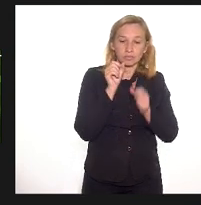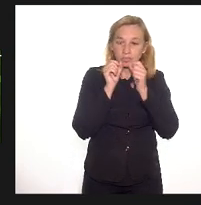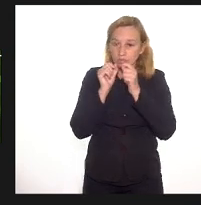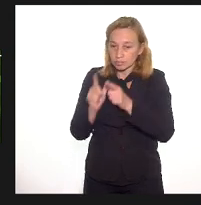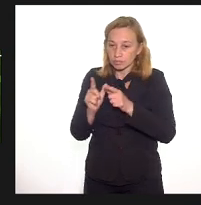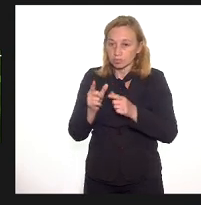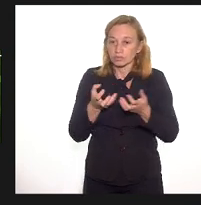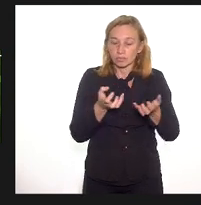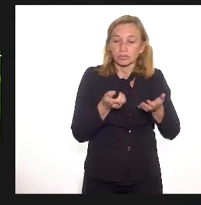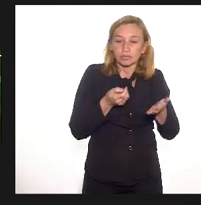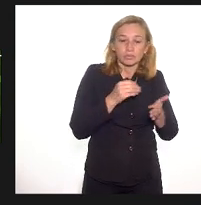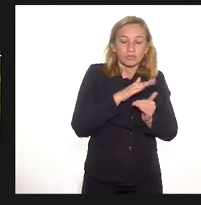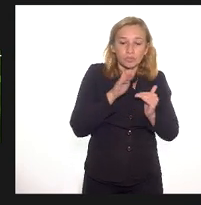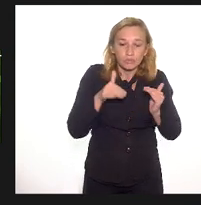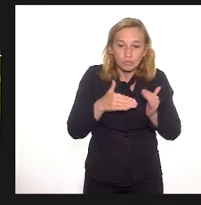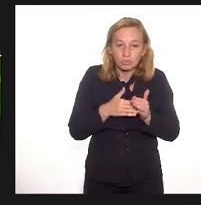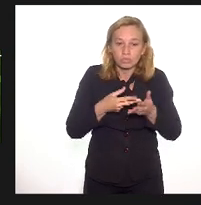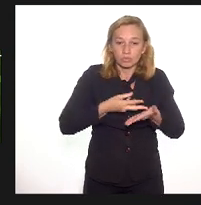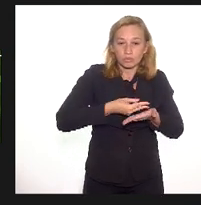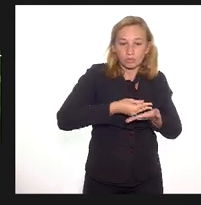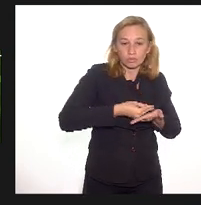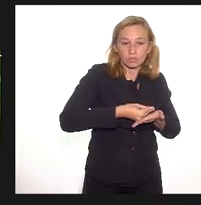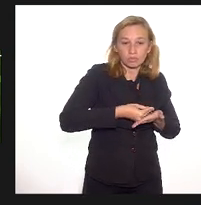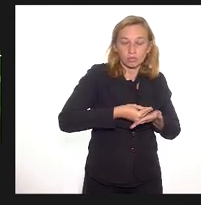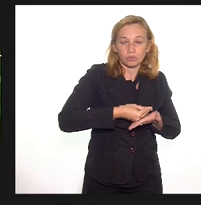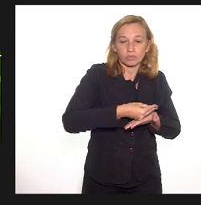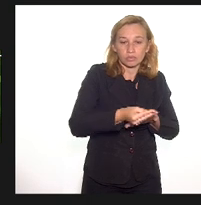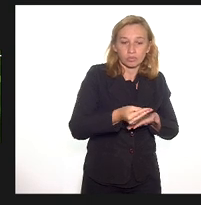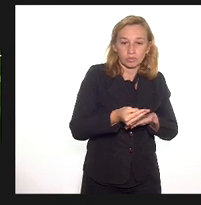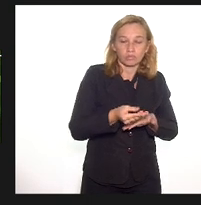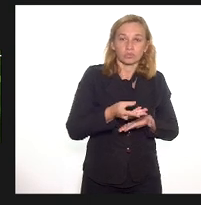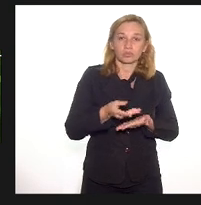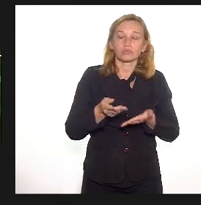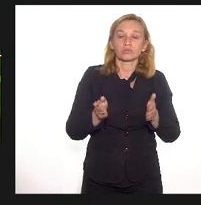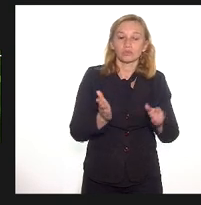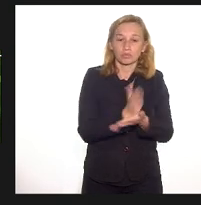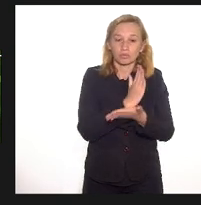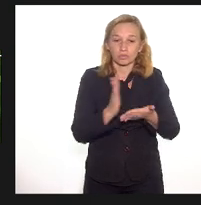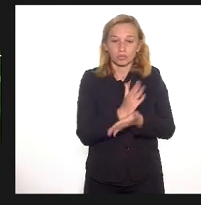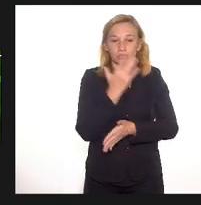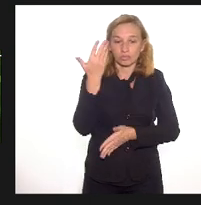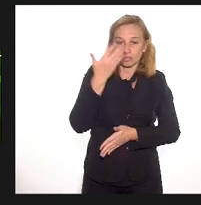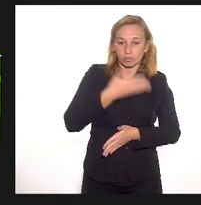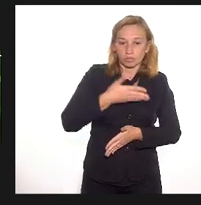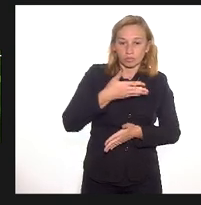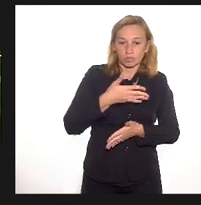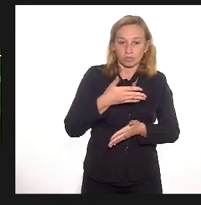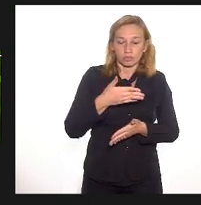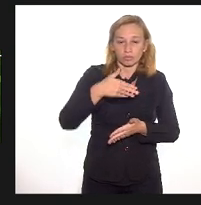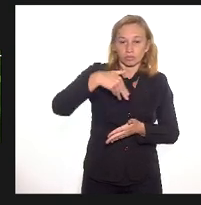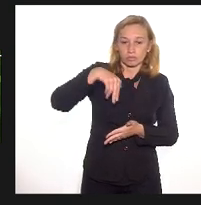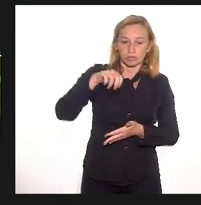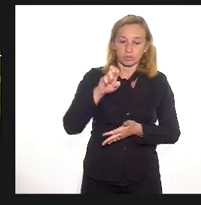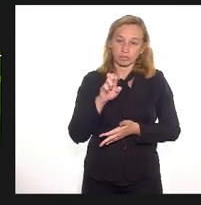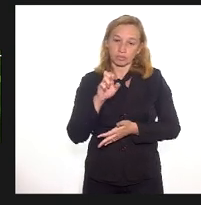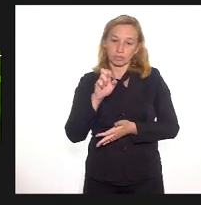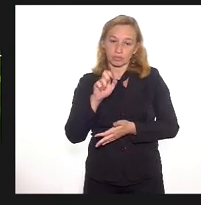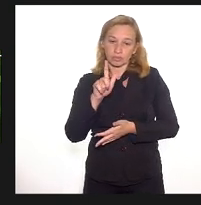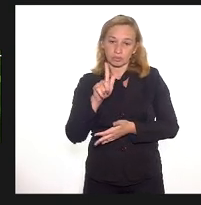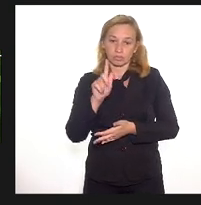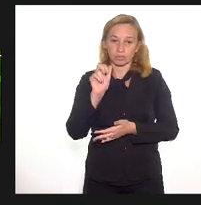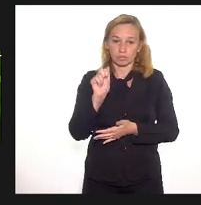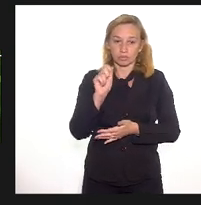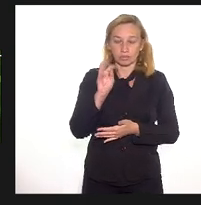exigindo totalidade de entrega e algumas provas negativas. O que é isso, né? Eu quero destacar esse ponto, porque essa é